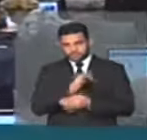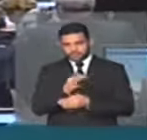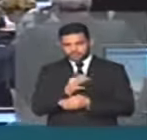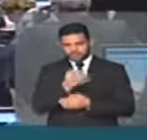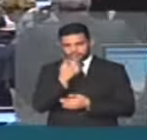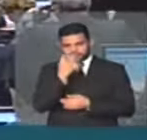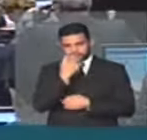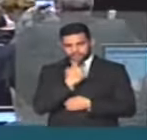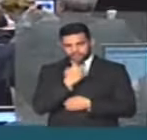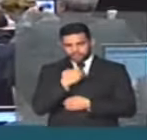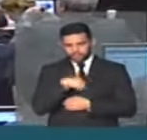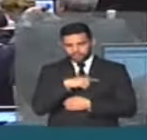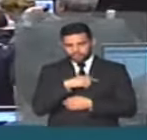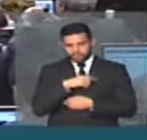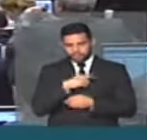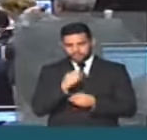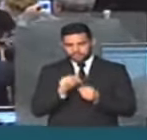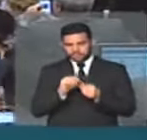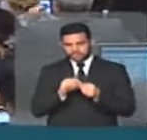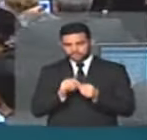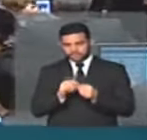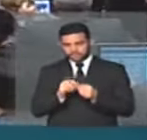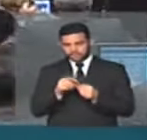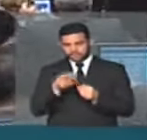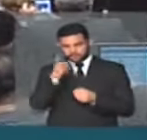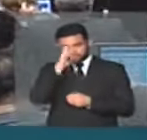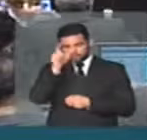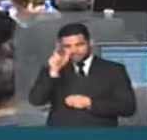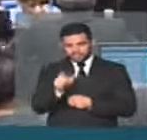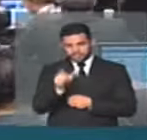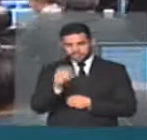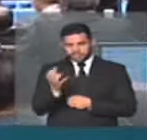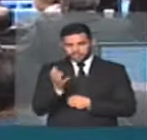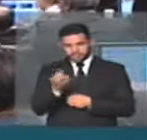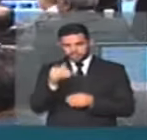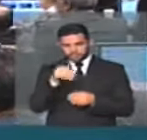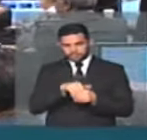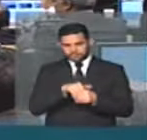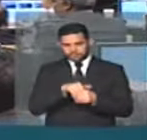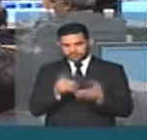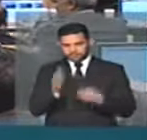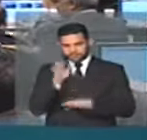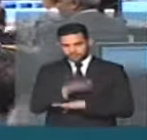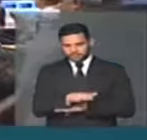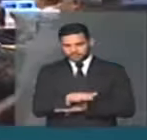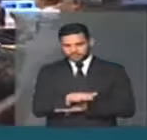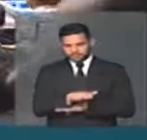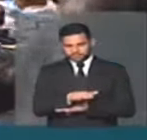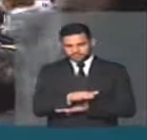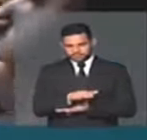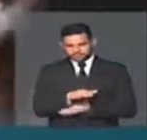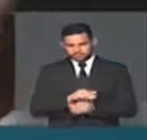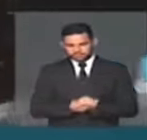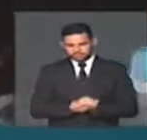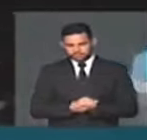será agravada com a medida que Vossas Excelências estarão tomando nessa tarde.